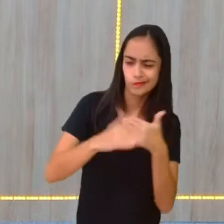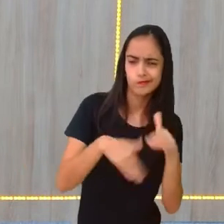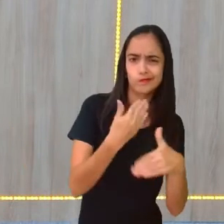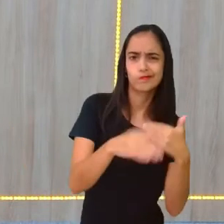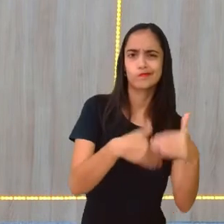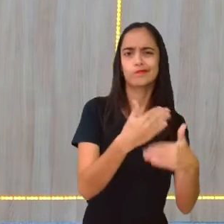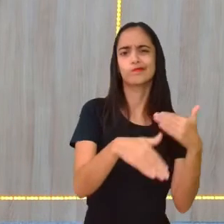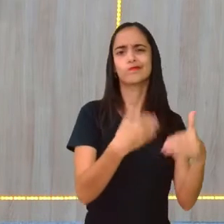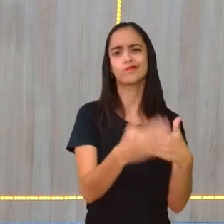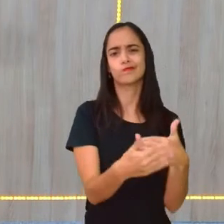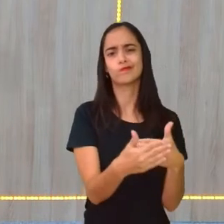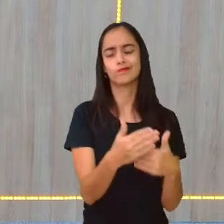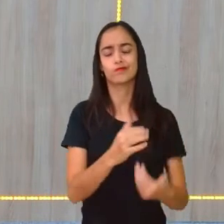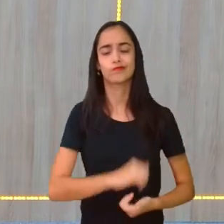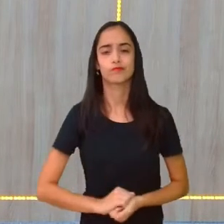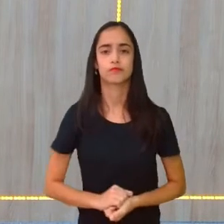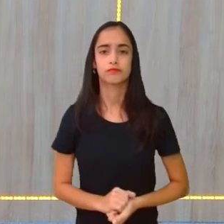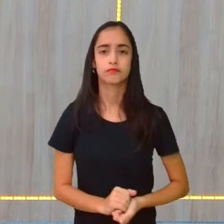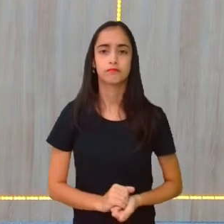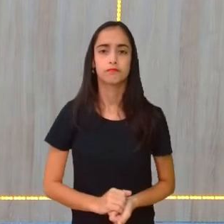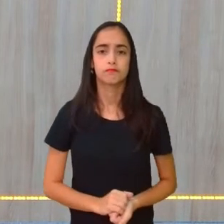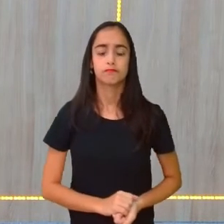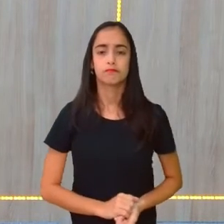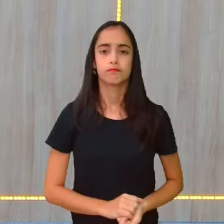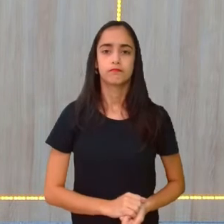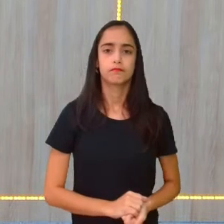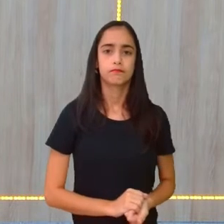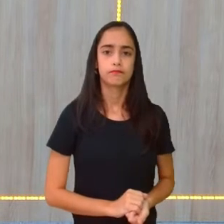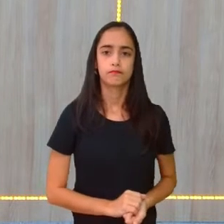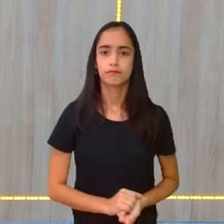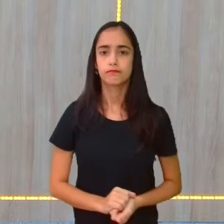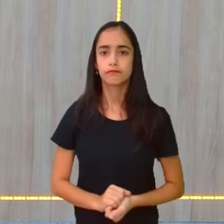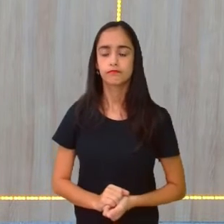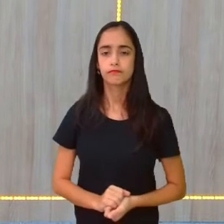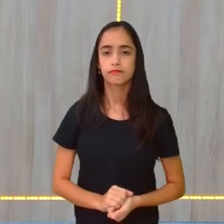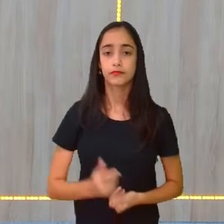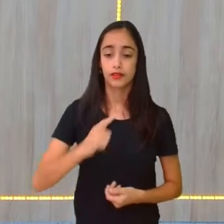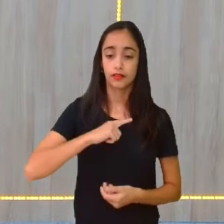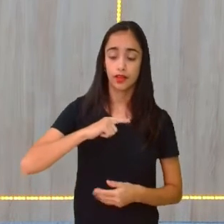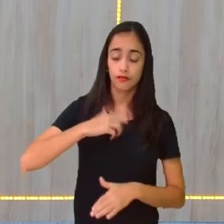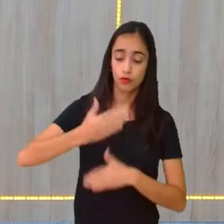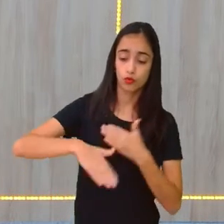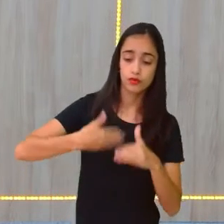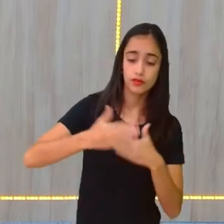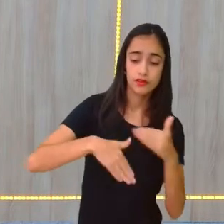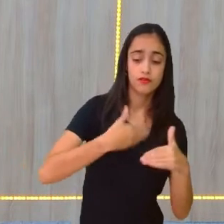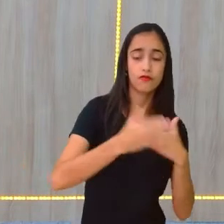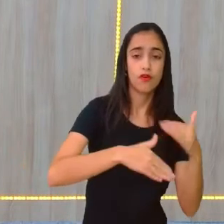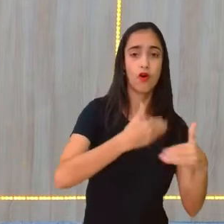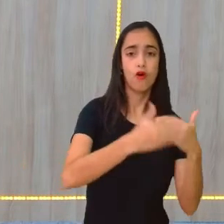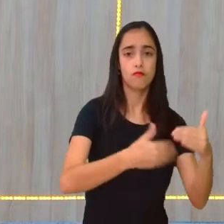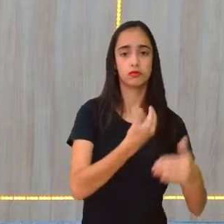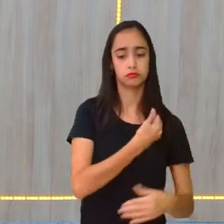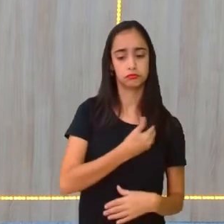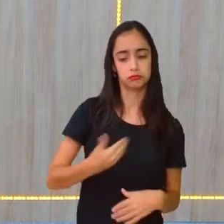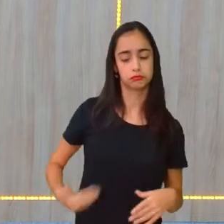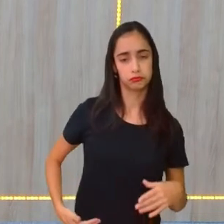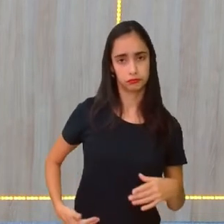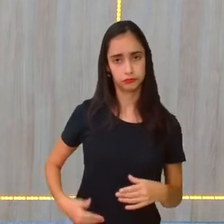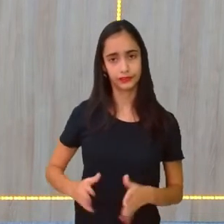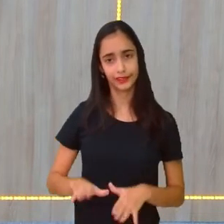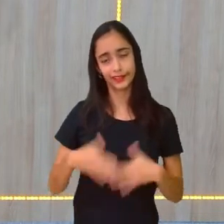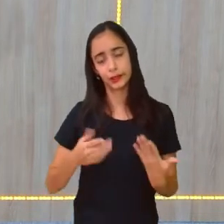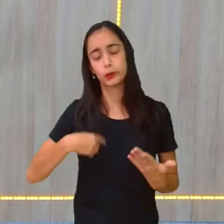por uma sucessão de formas de governo. Então a gente teve aí uma evolução que